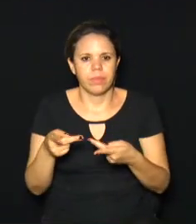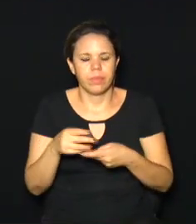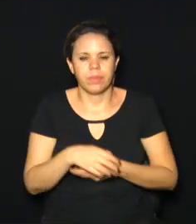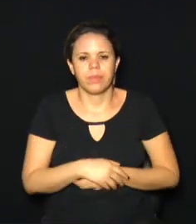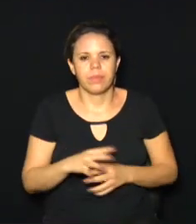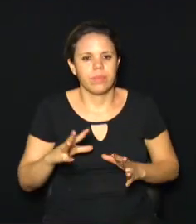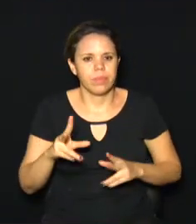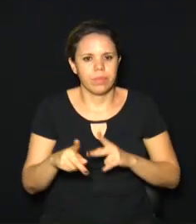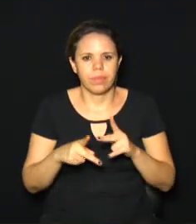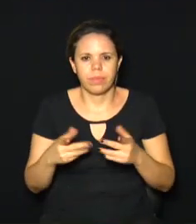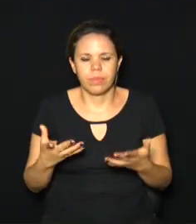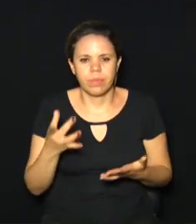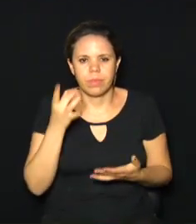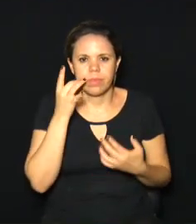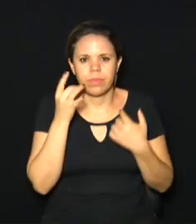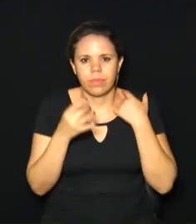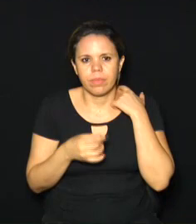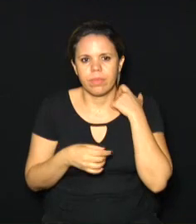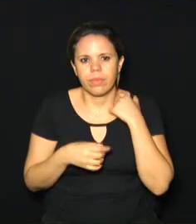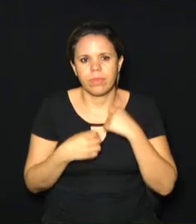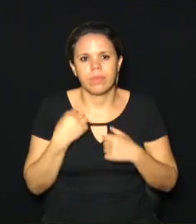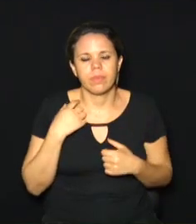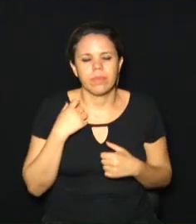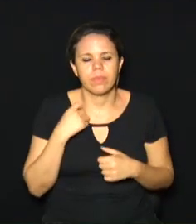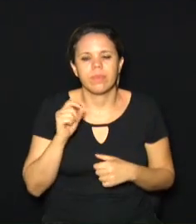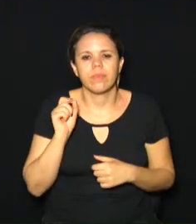agradeço a todos, né, presentes, a quem